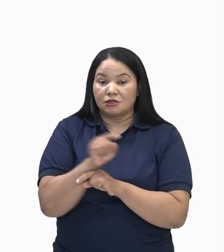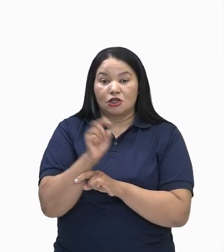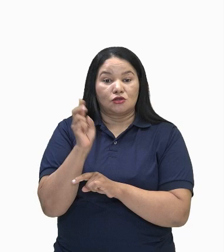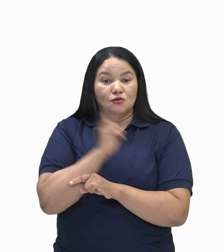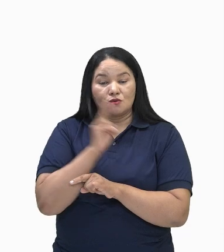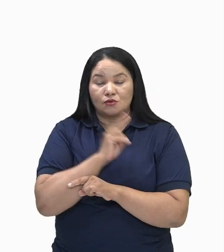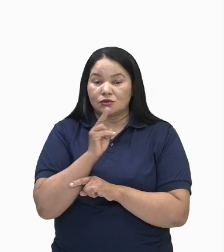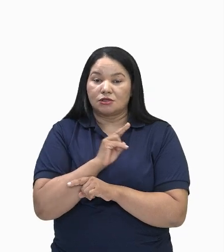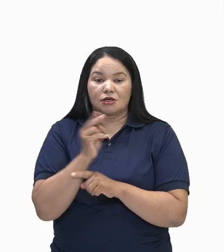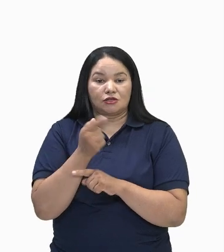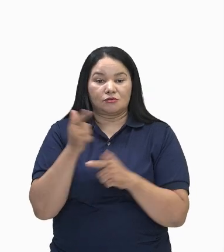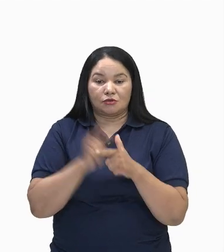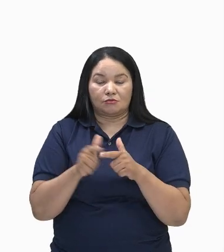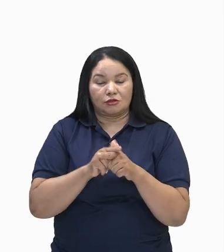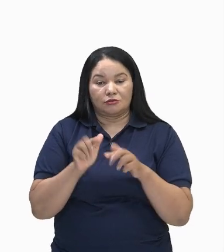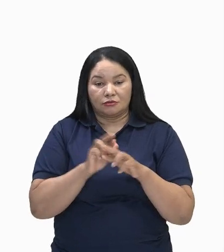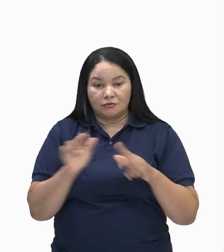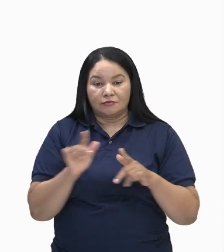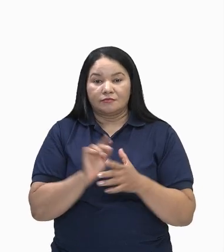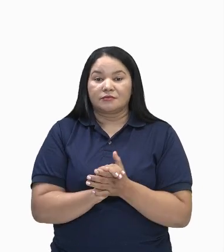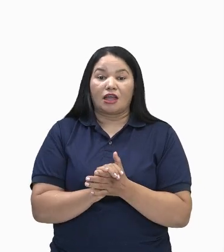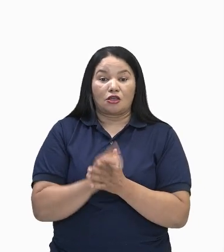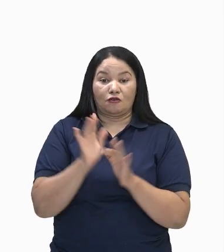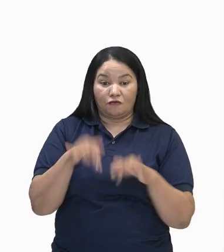urgência. Atenciosamente,